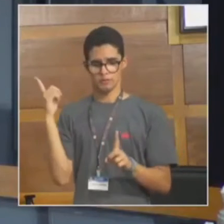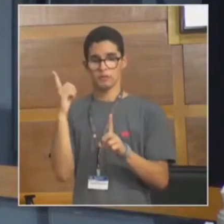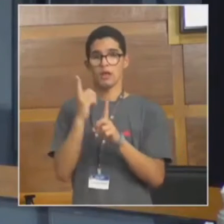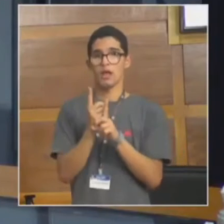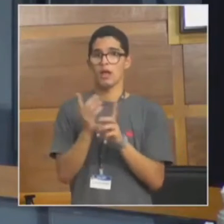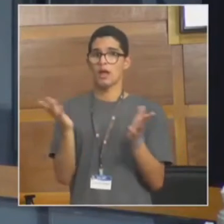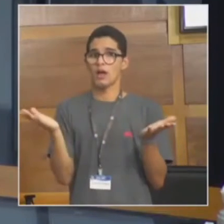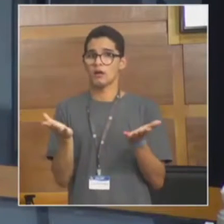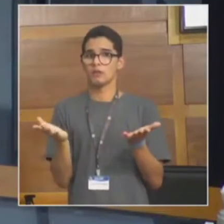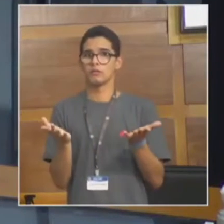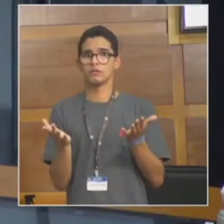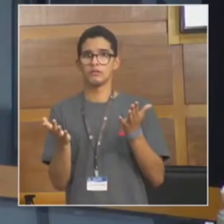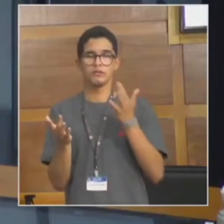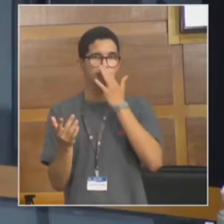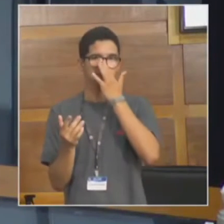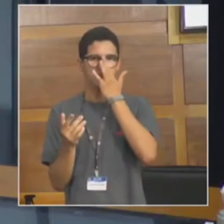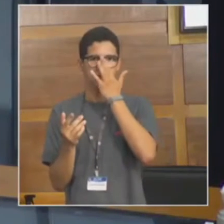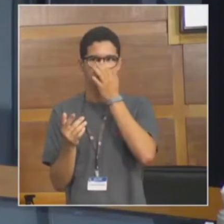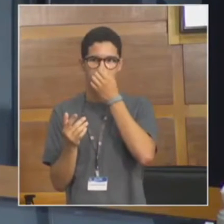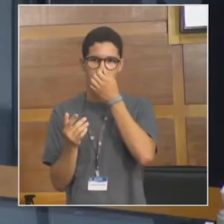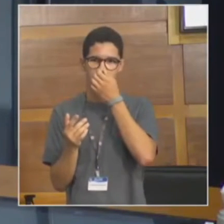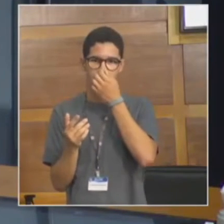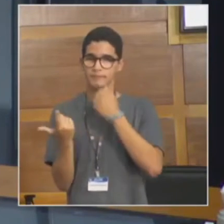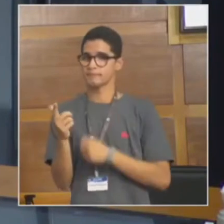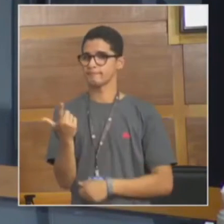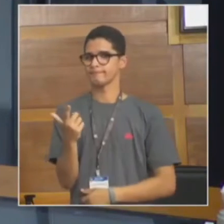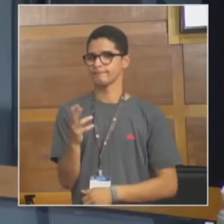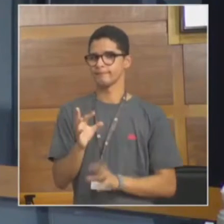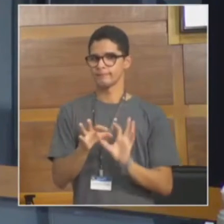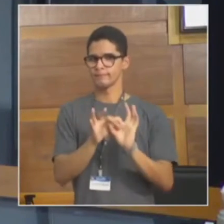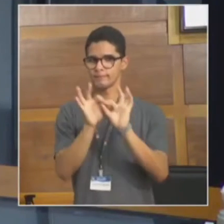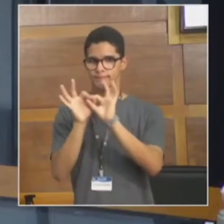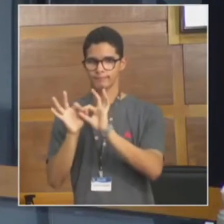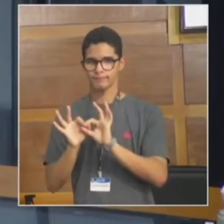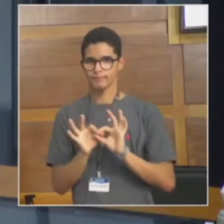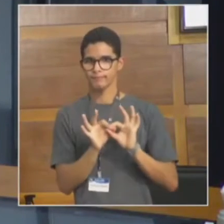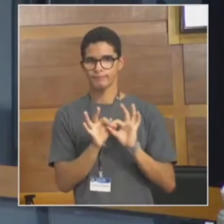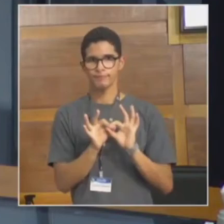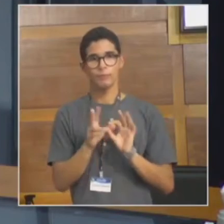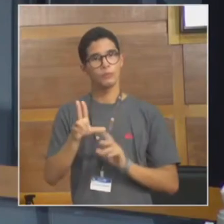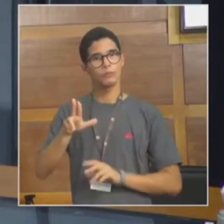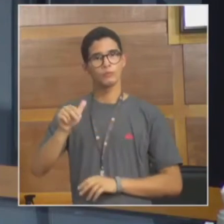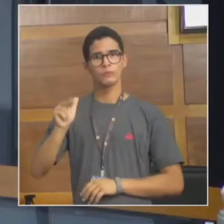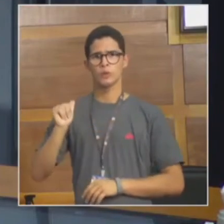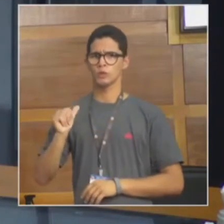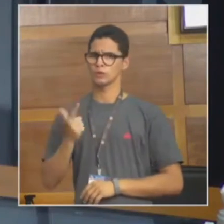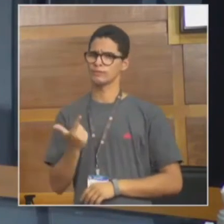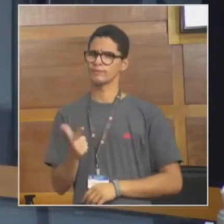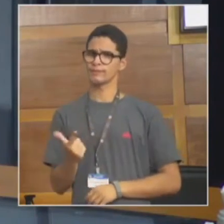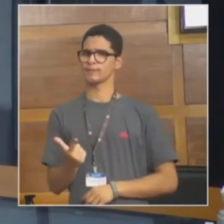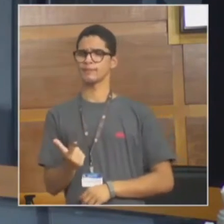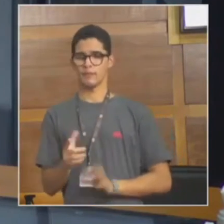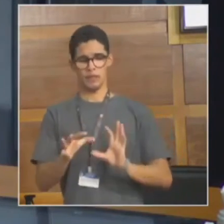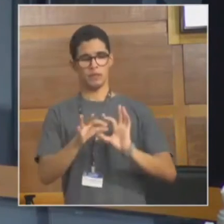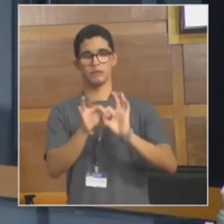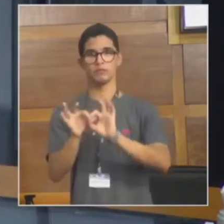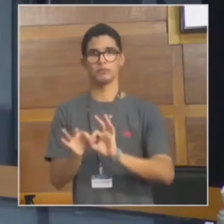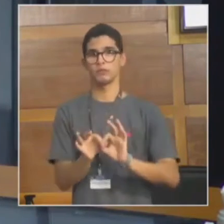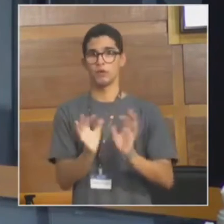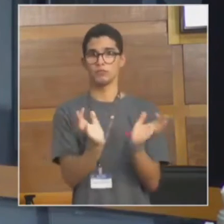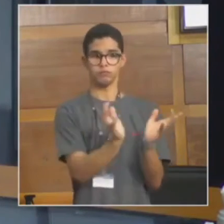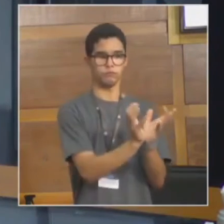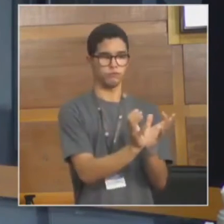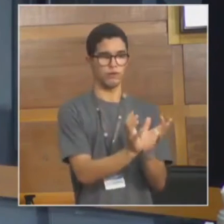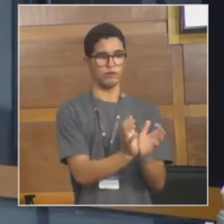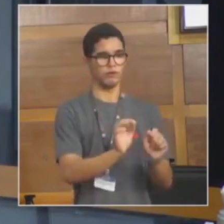aqui do Abraão por culpa nós não tivemos União eu nunca quando juntava se separa porque o